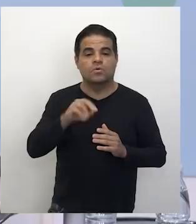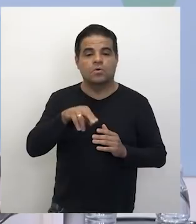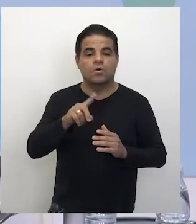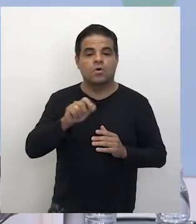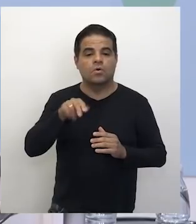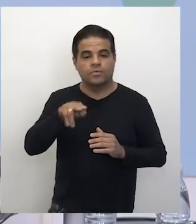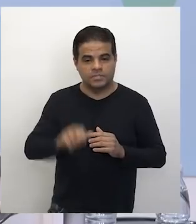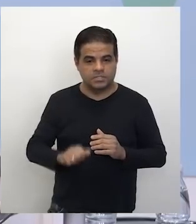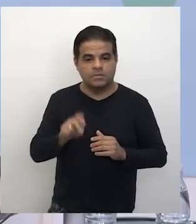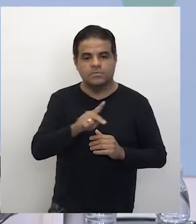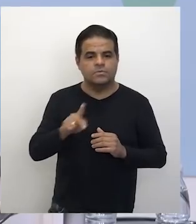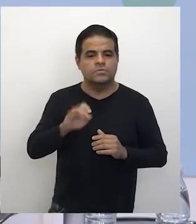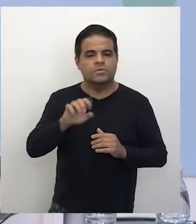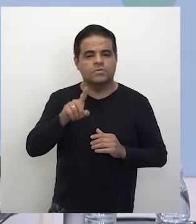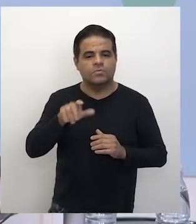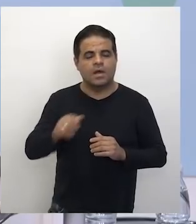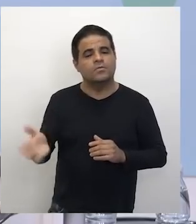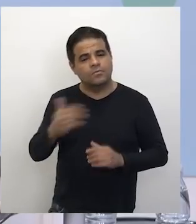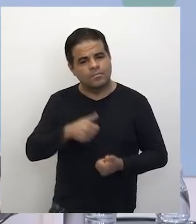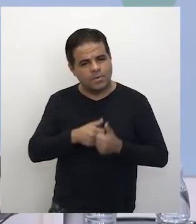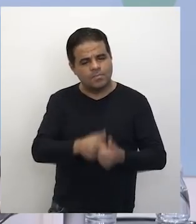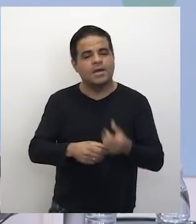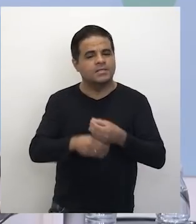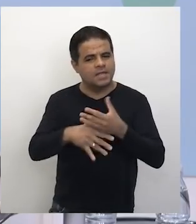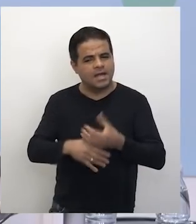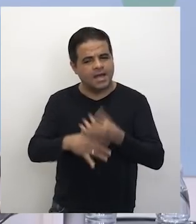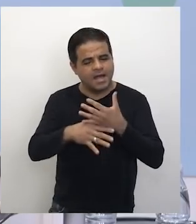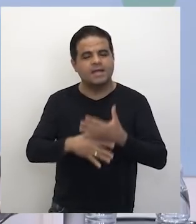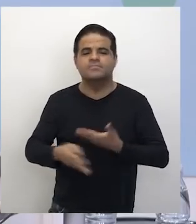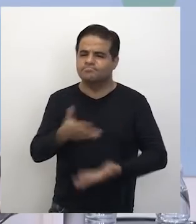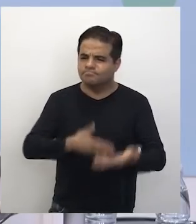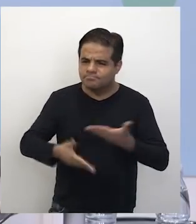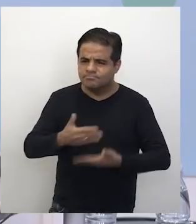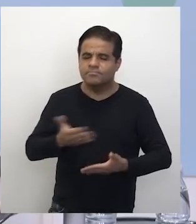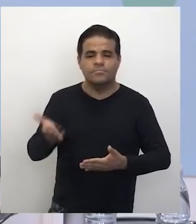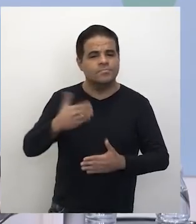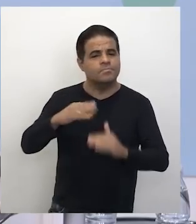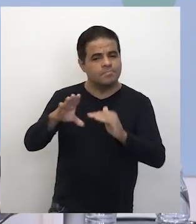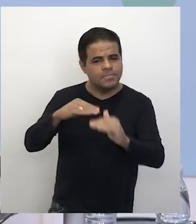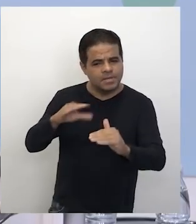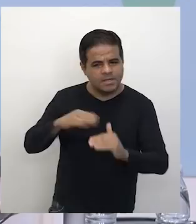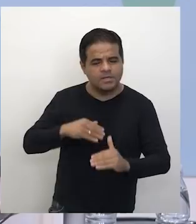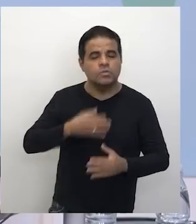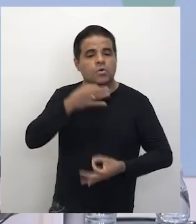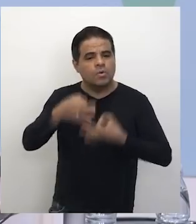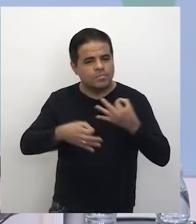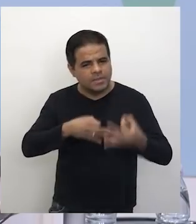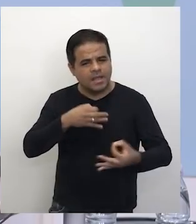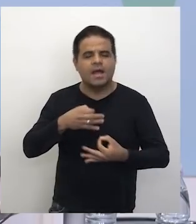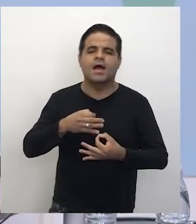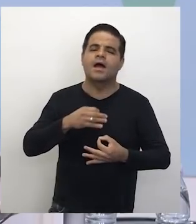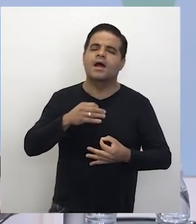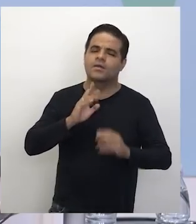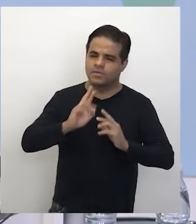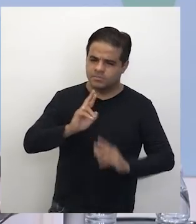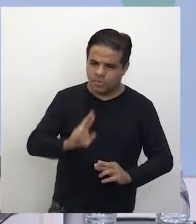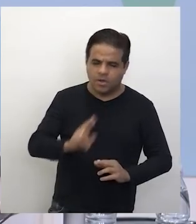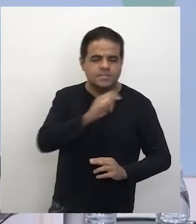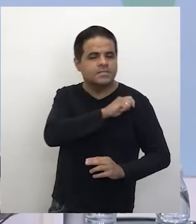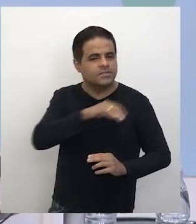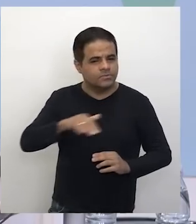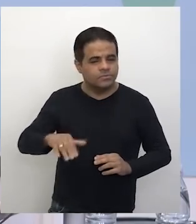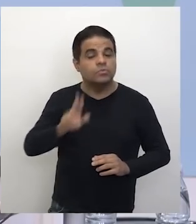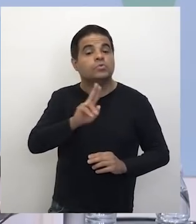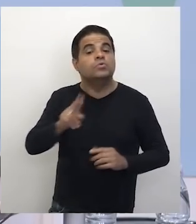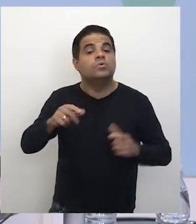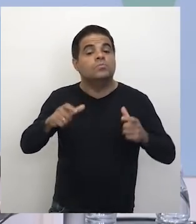com o professor Eduardo. Vou acompanhar o chat, como eu já disse, as interações de vocês. Mandem aqueles recados, aqueles comentários, as respostas dos nossos alunos, nome